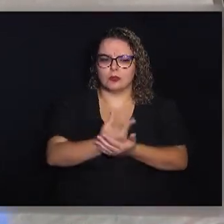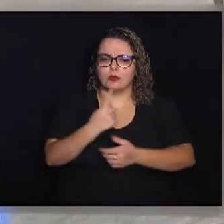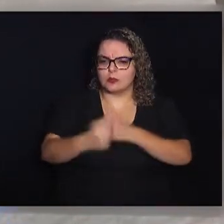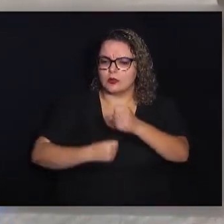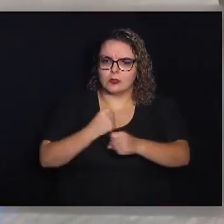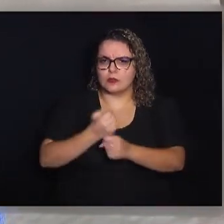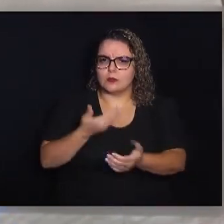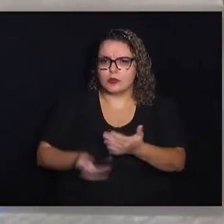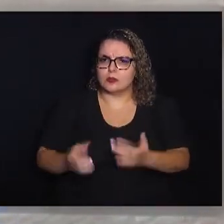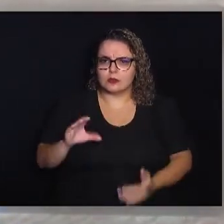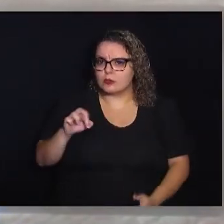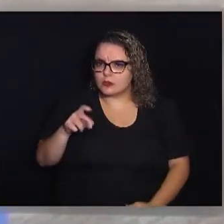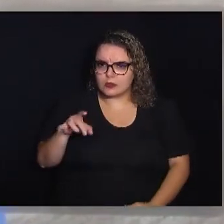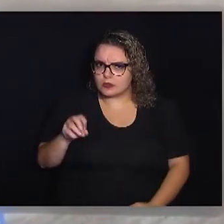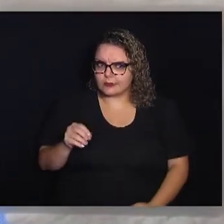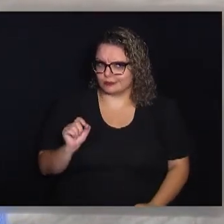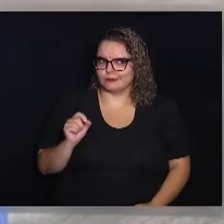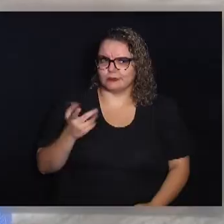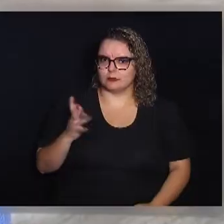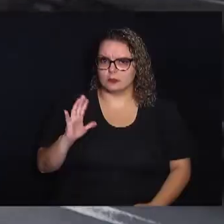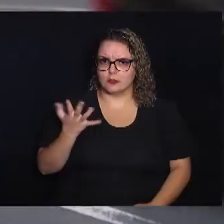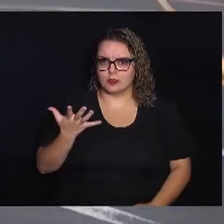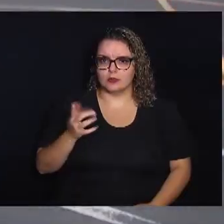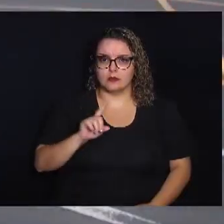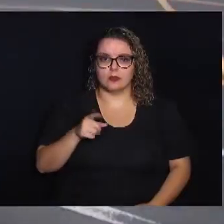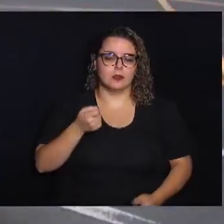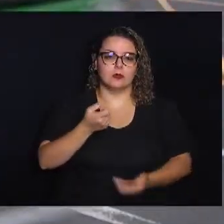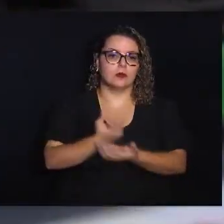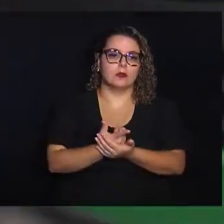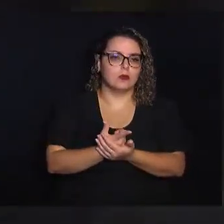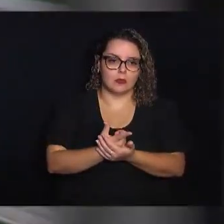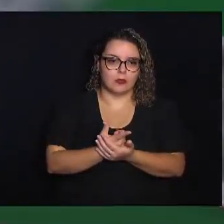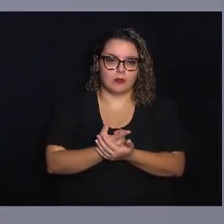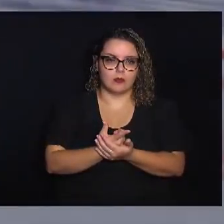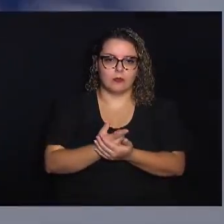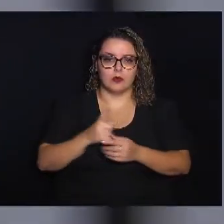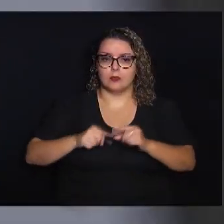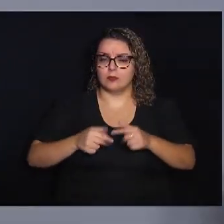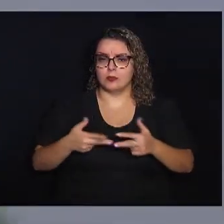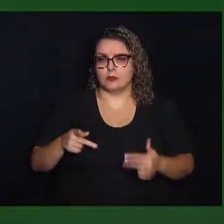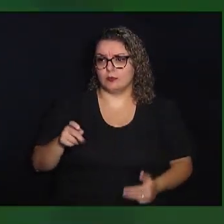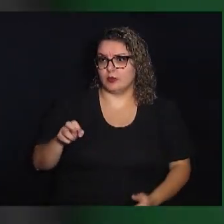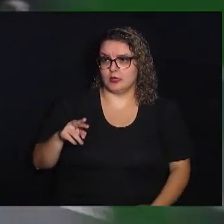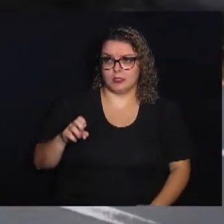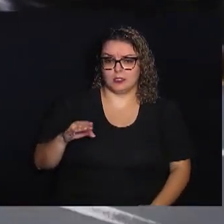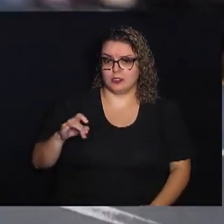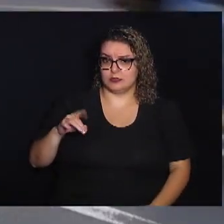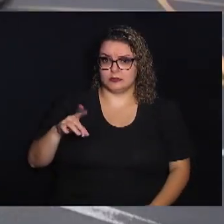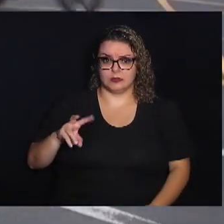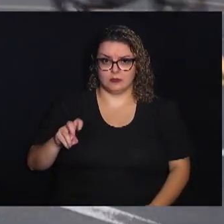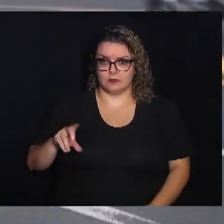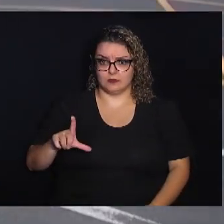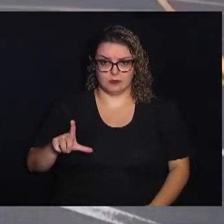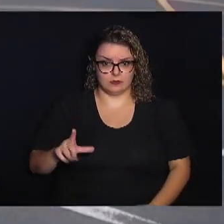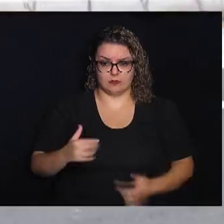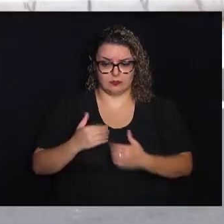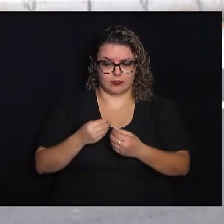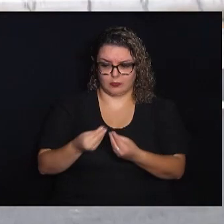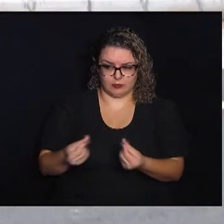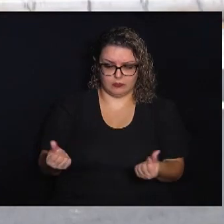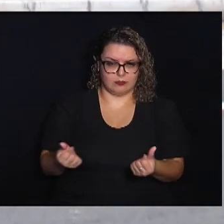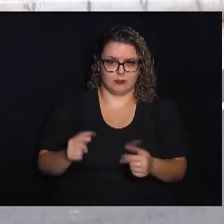meu crédito? Que negócio que é esse? Não é igual você compra um produto perecível e acaba vencendo e você tem que comprar